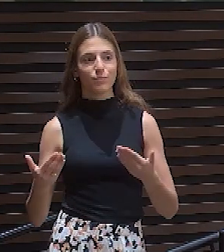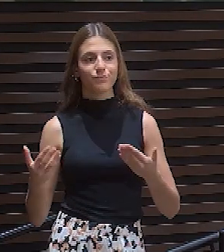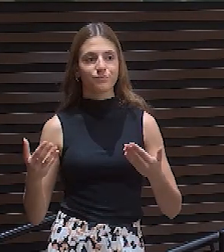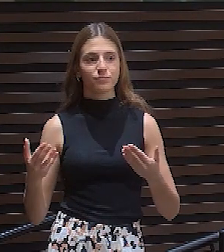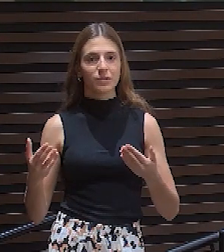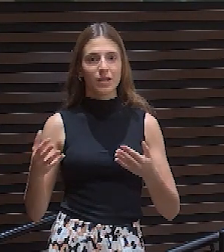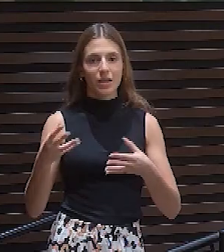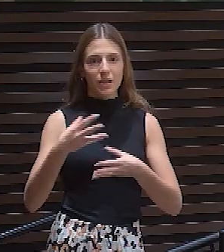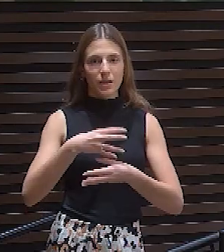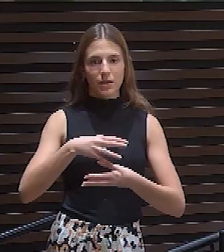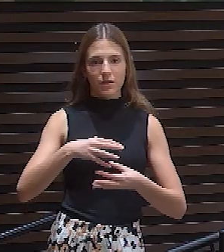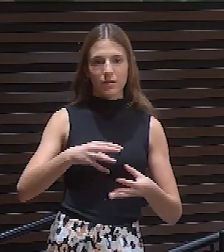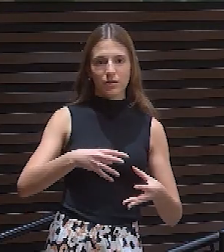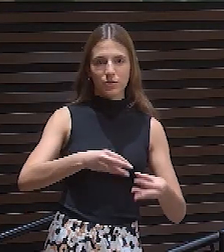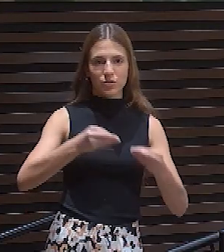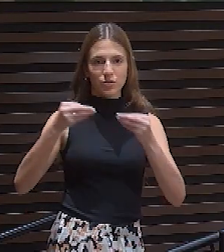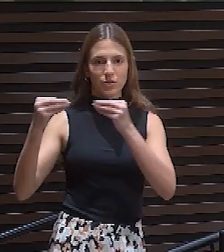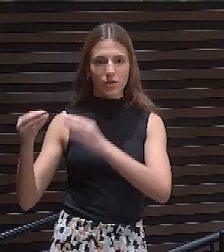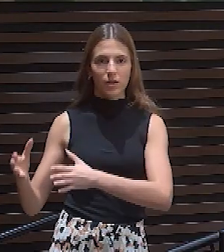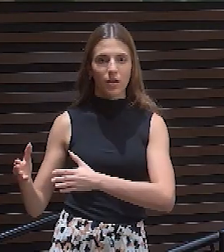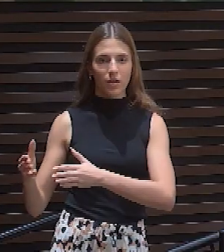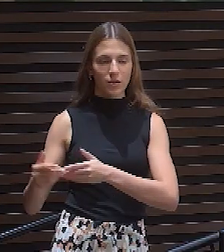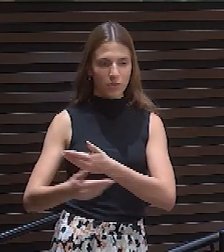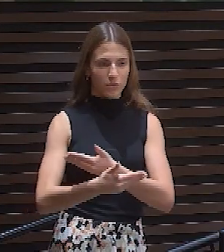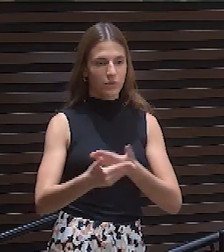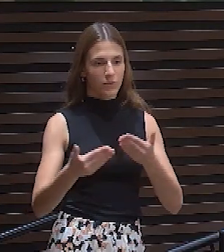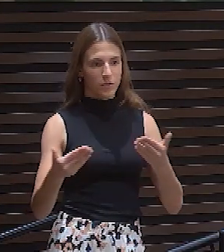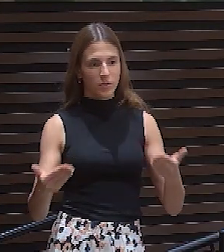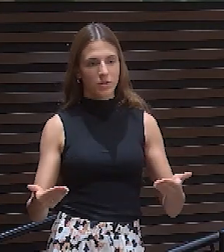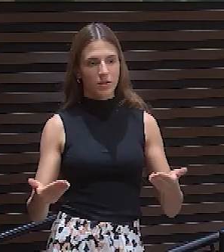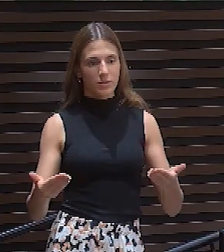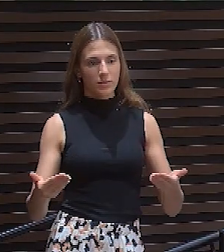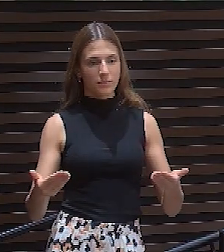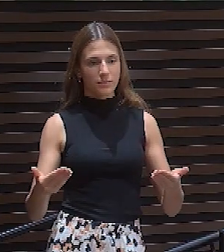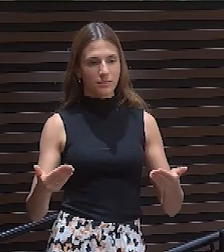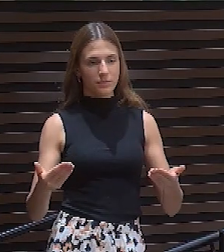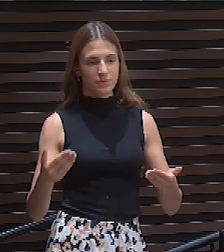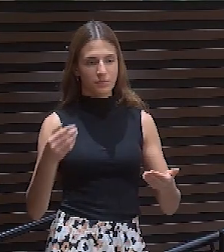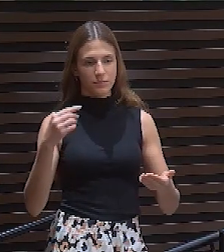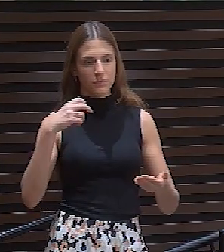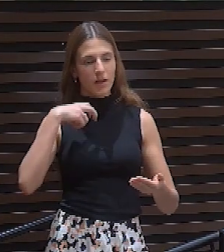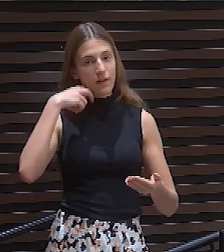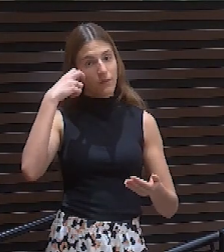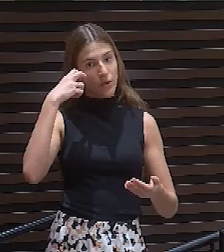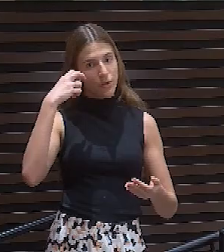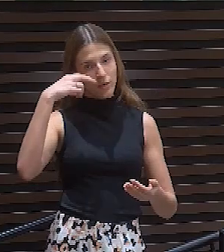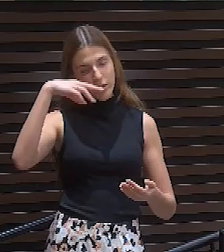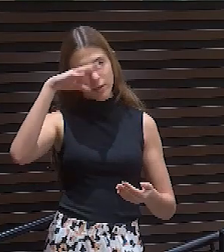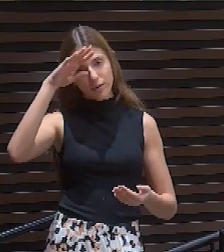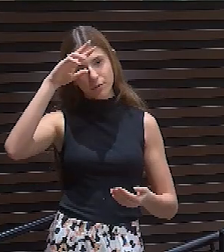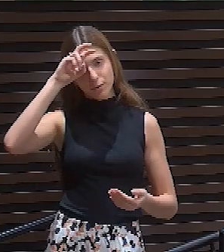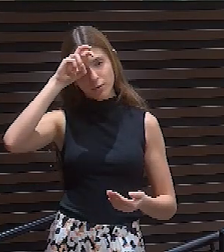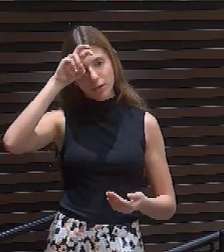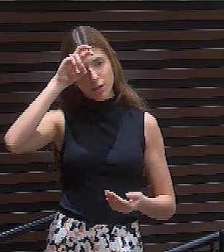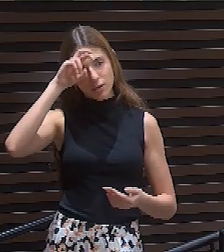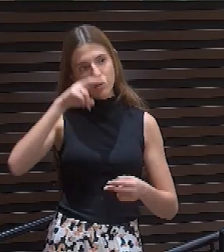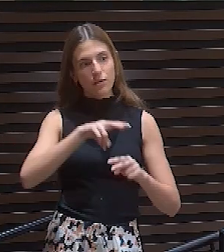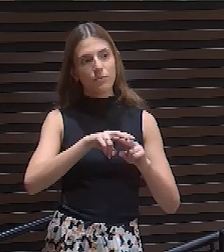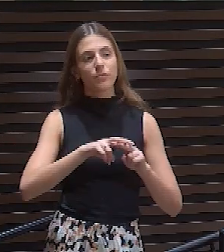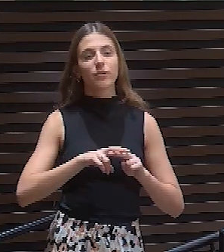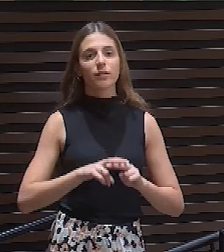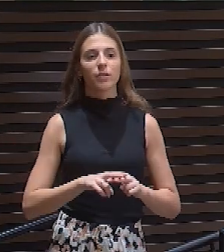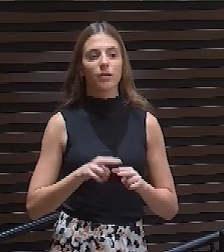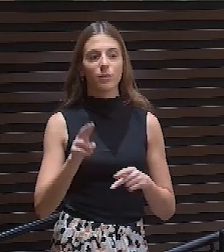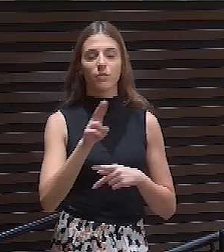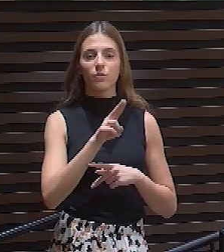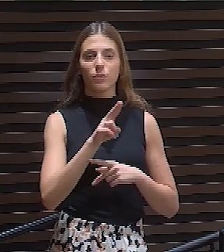de sobre vós o opróbrio do Egito, pelo que o